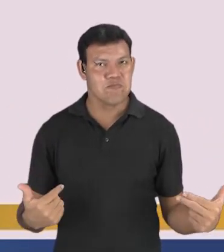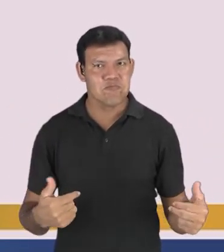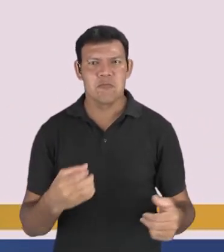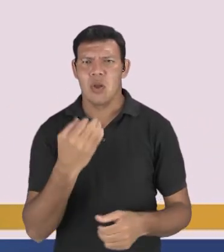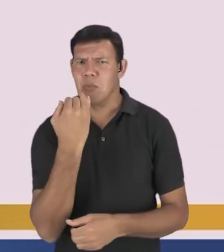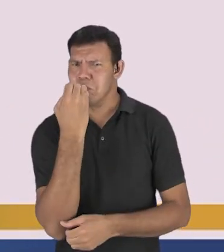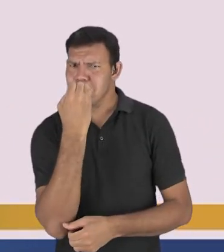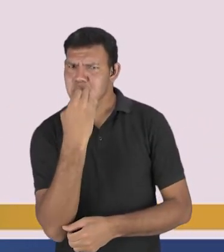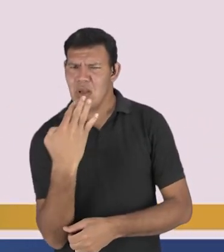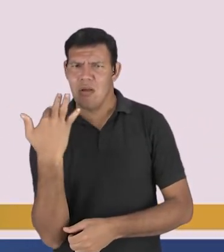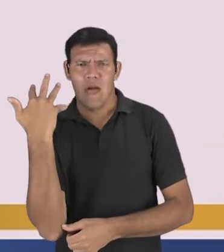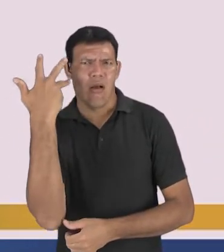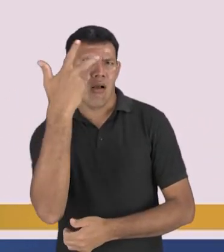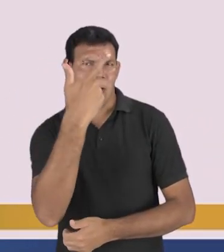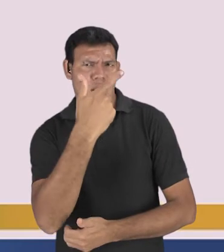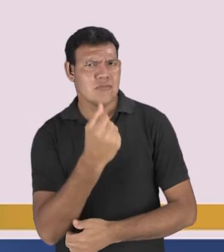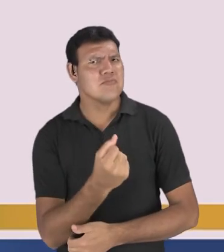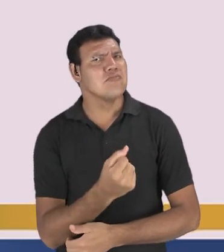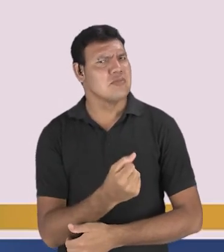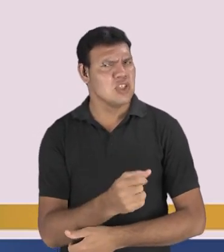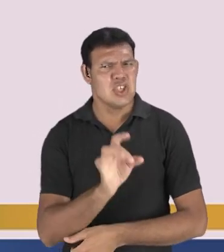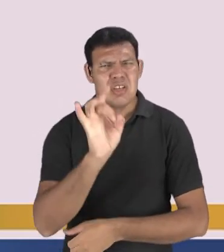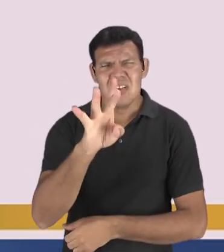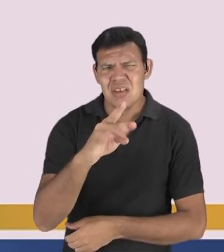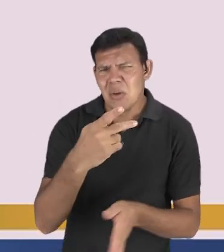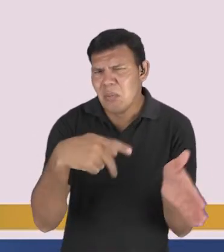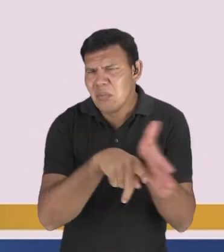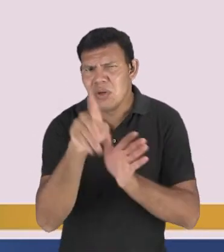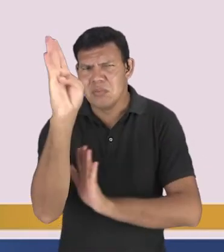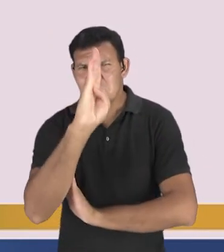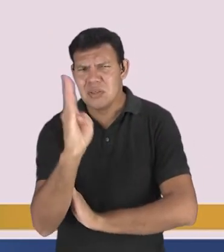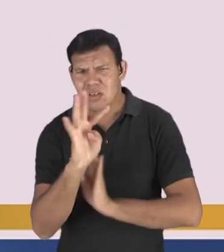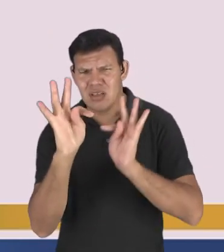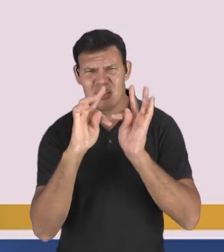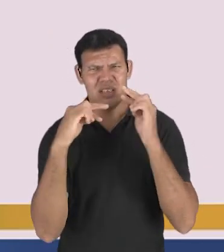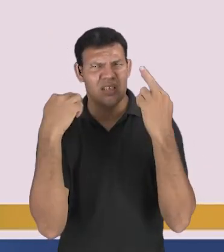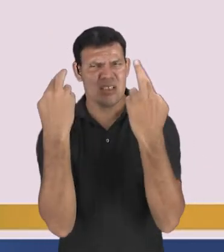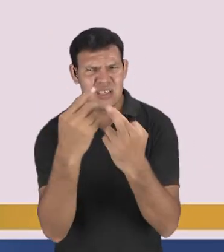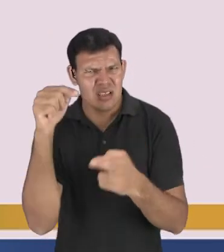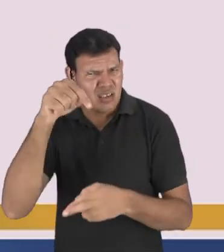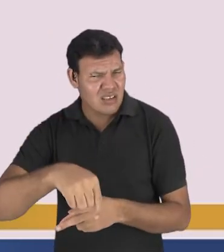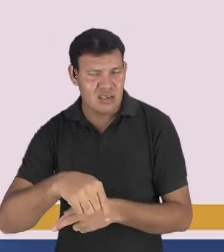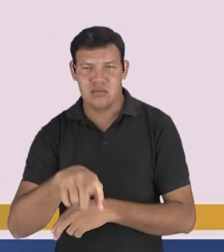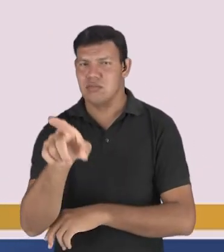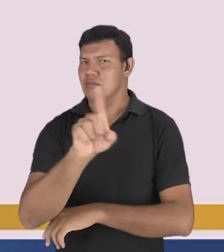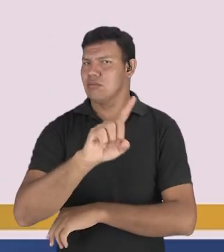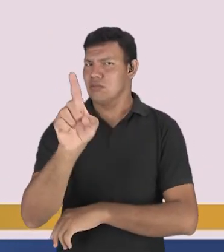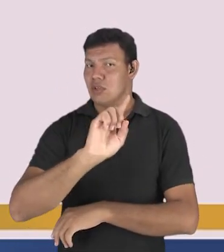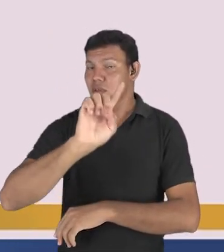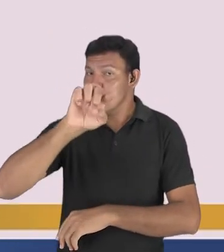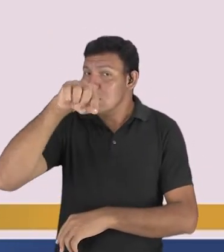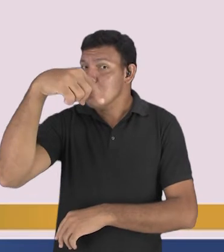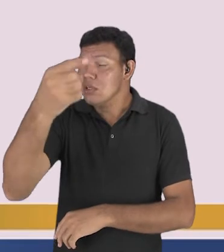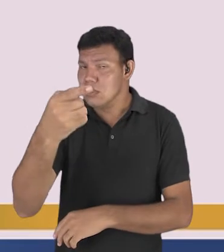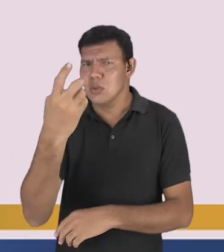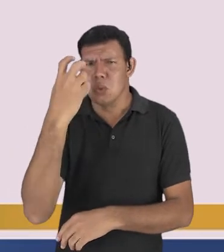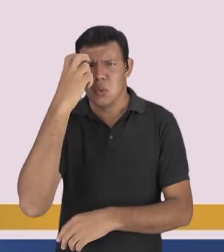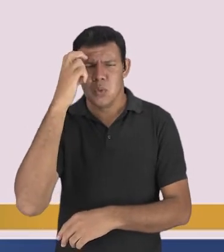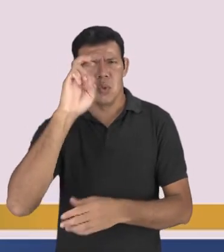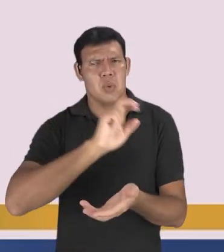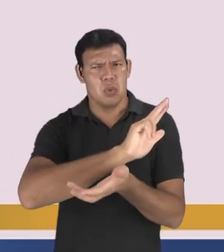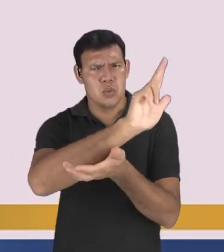dessas máscaras. Tem um exemplo, é a tribo dos Carajás, eles usam uma máscara na dança do Aruanã. E